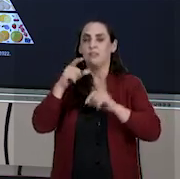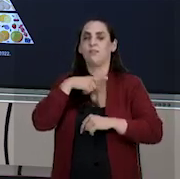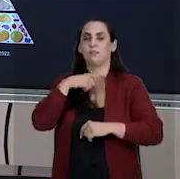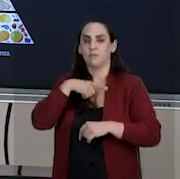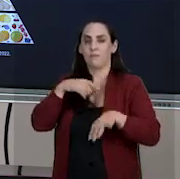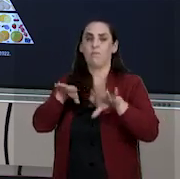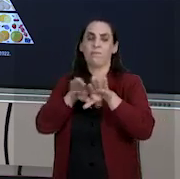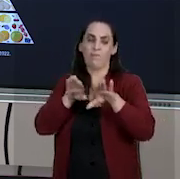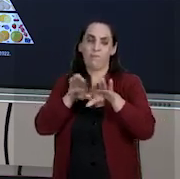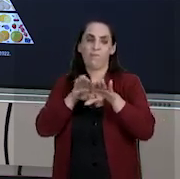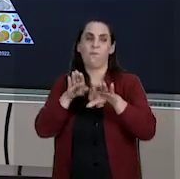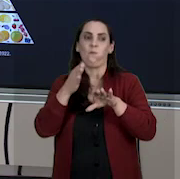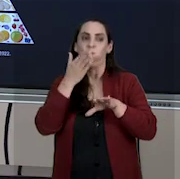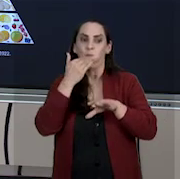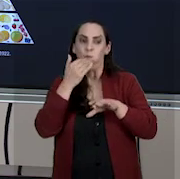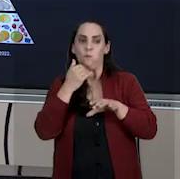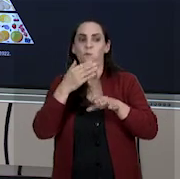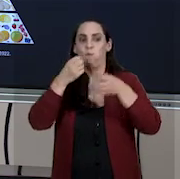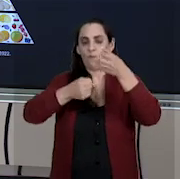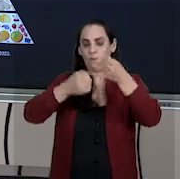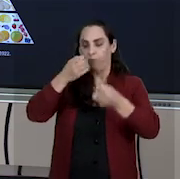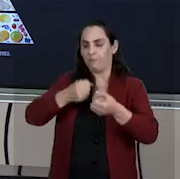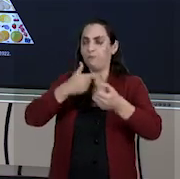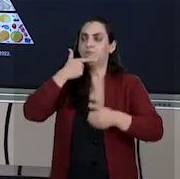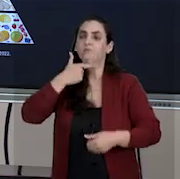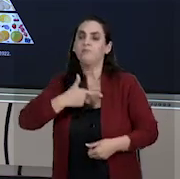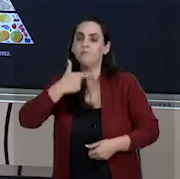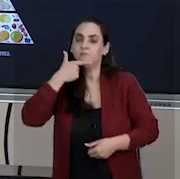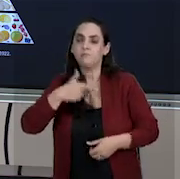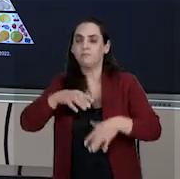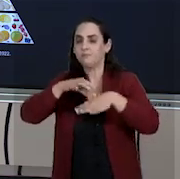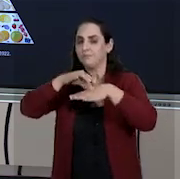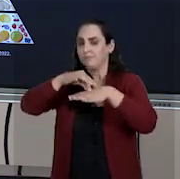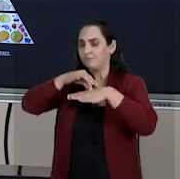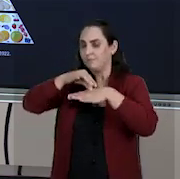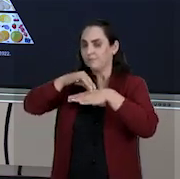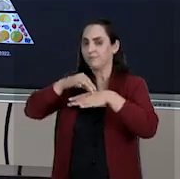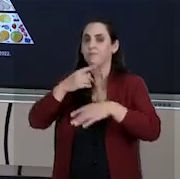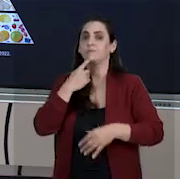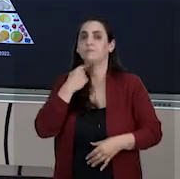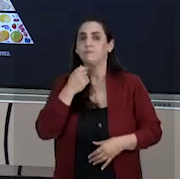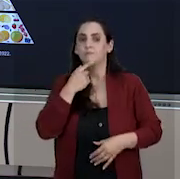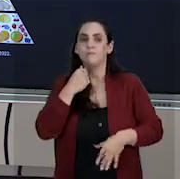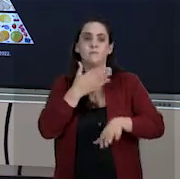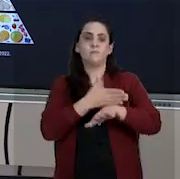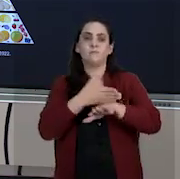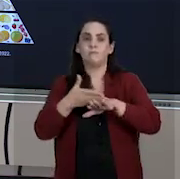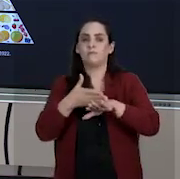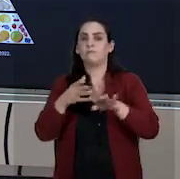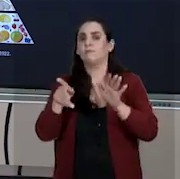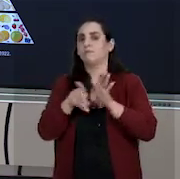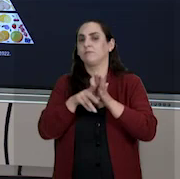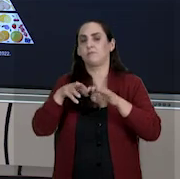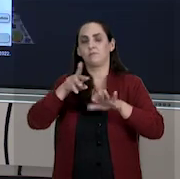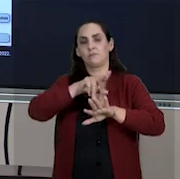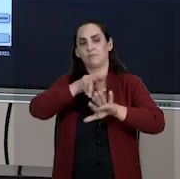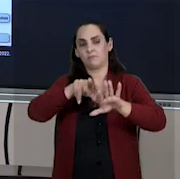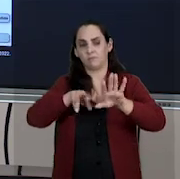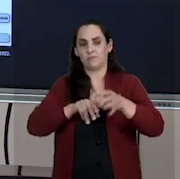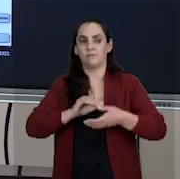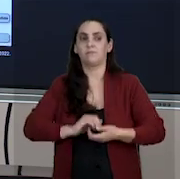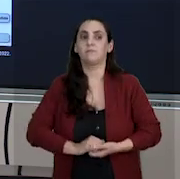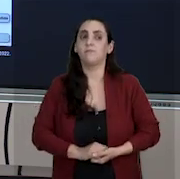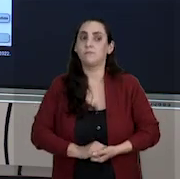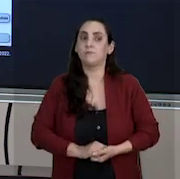de alimentos, né, como leite, queijo, carnes vermelhas, brancas e por aí vai.